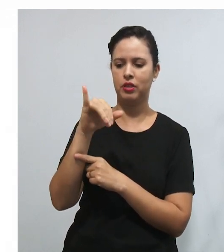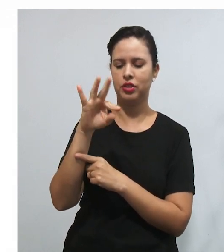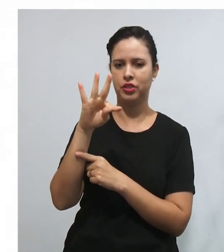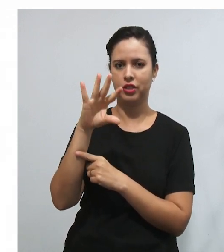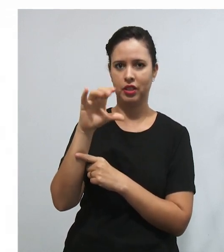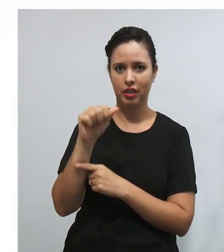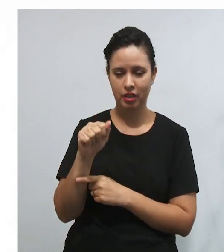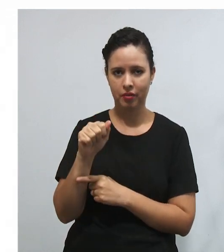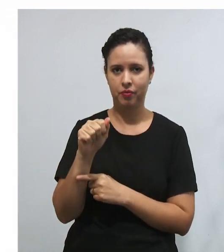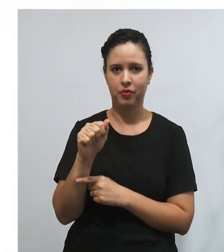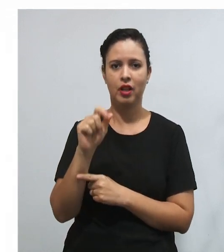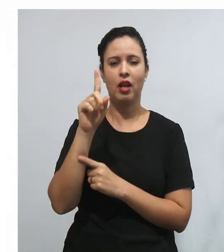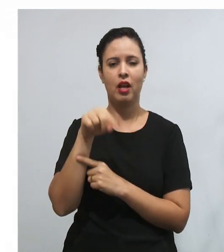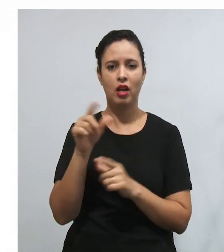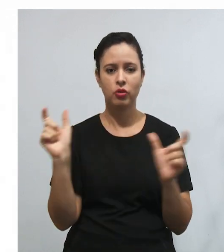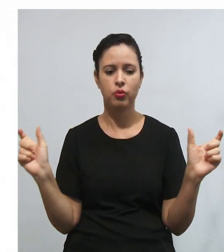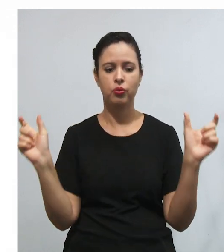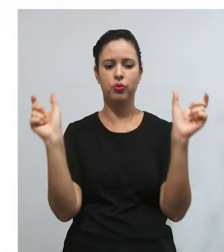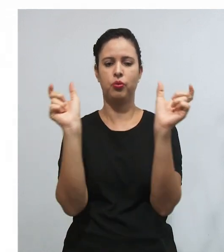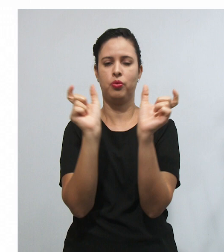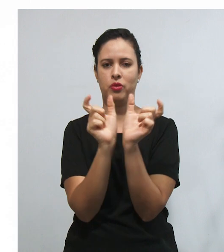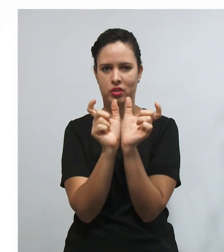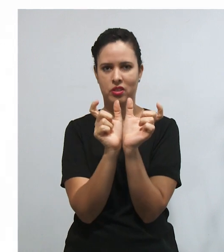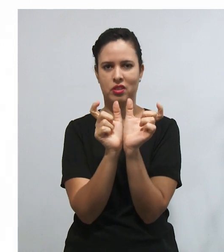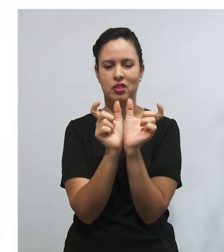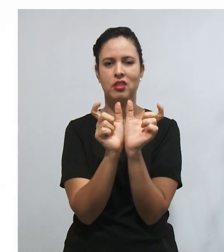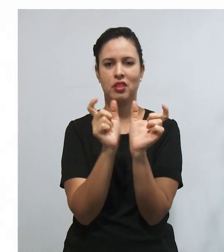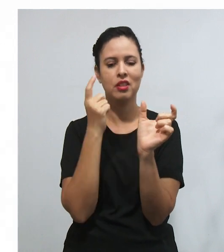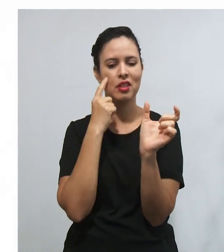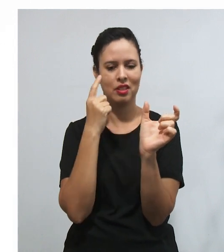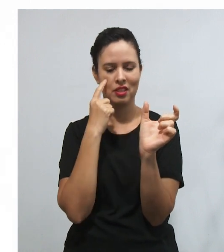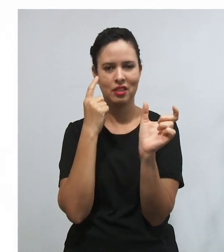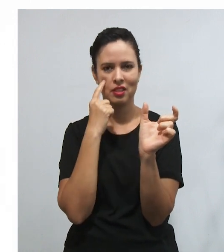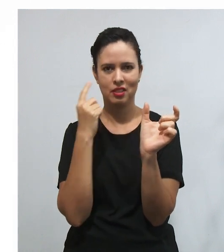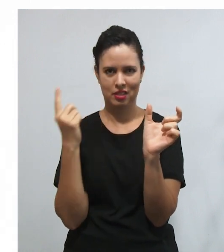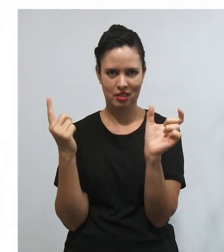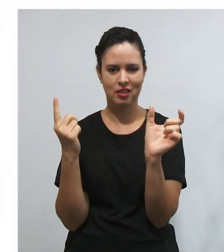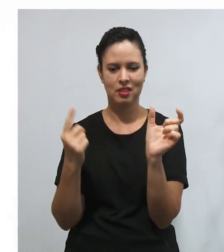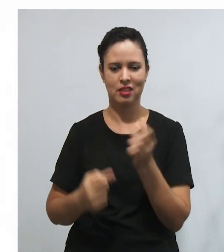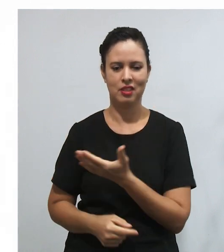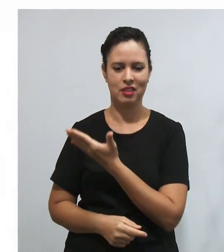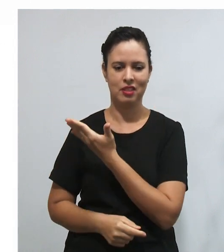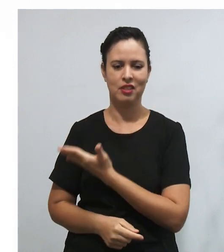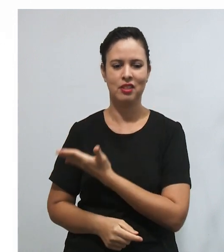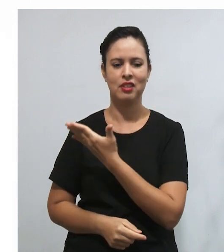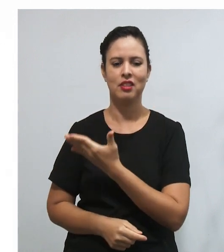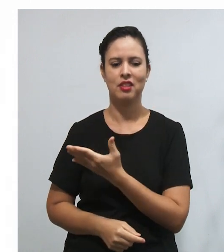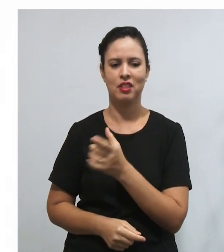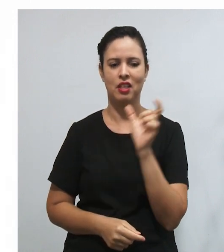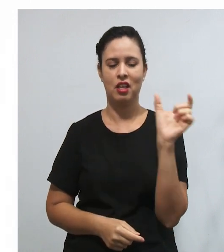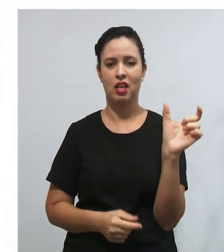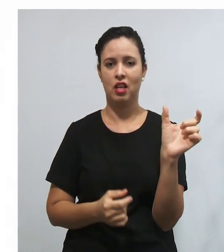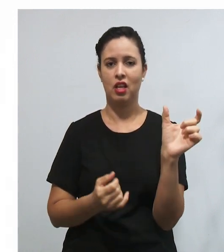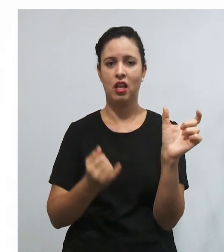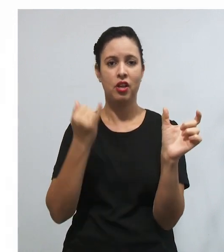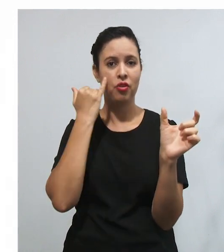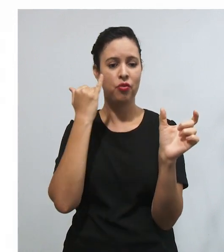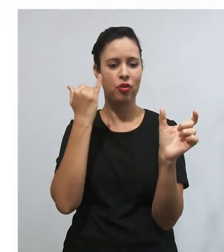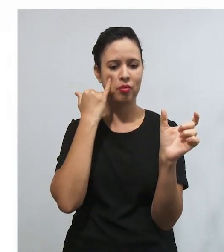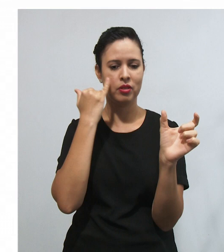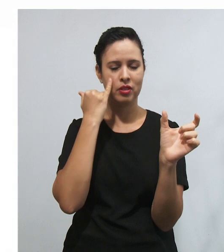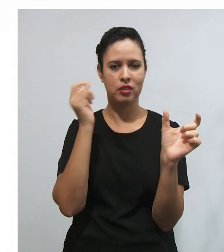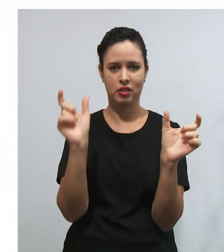de duas palavrinhas, né? Então aqui já está mais uma charadinha para a gente matar, né? Informação